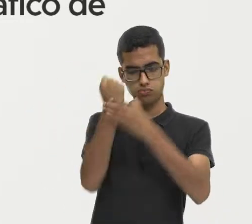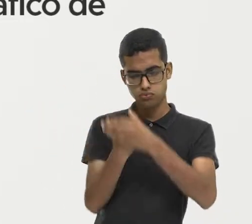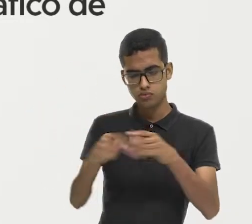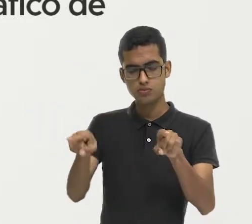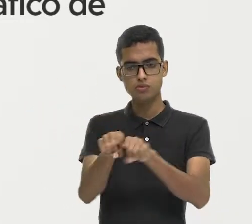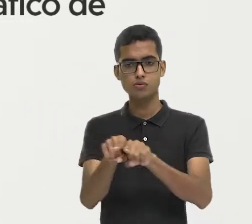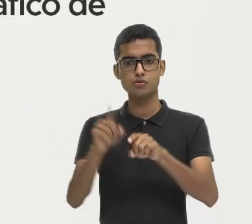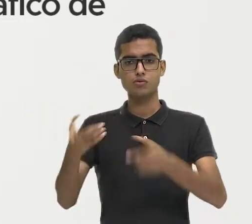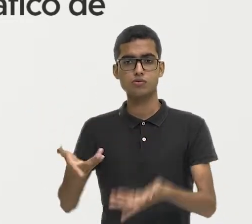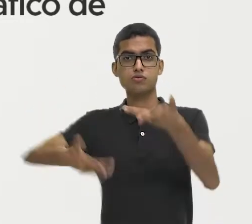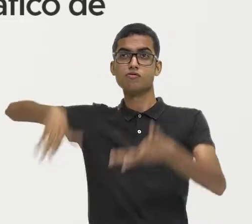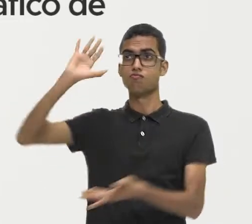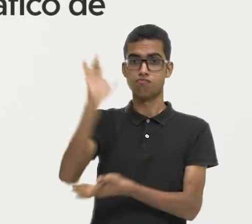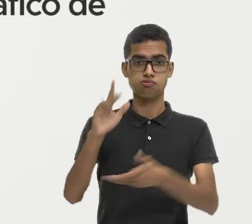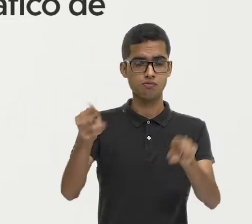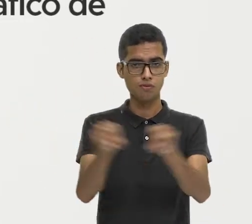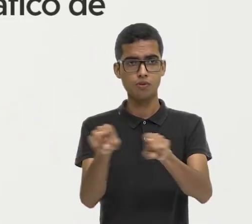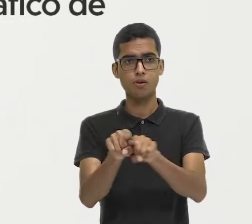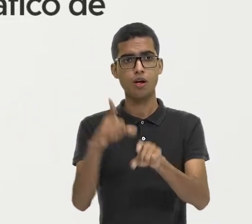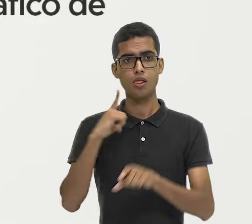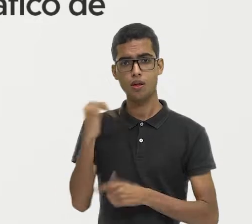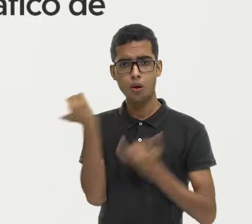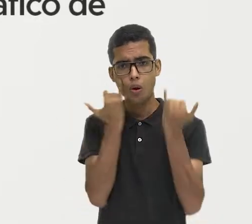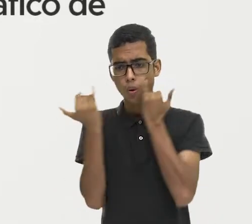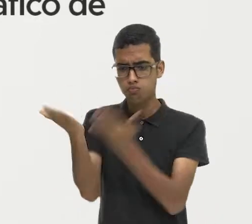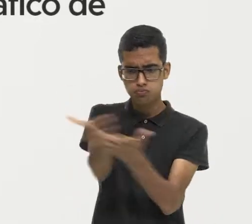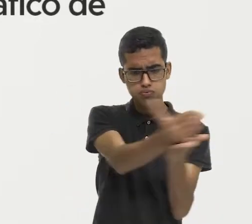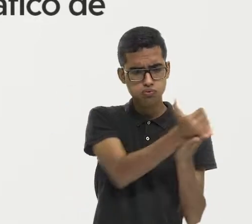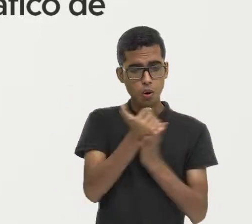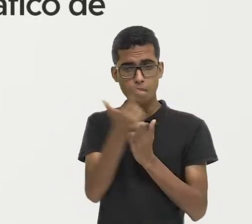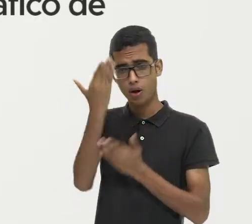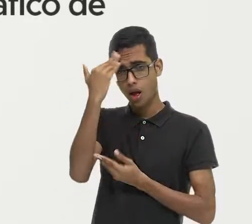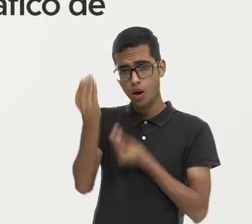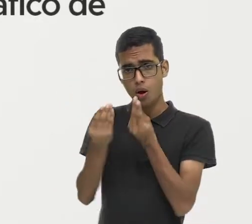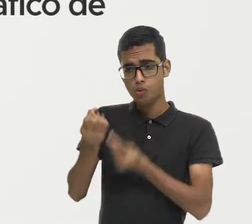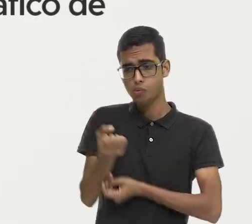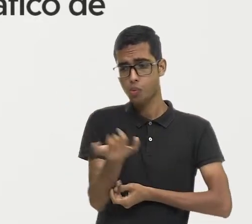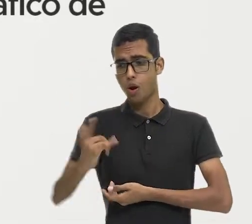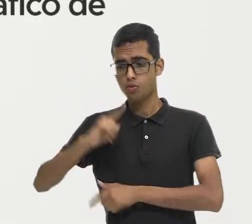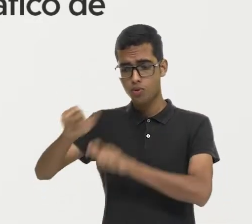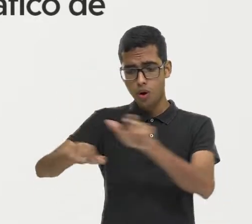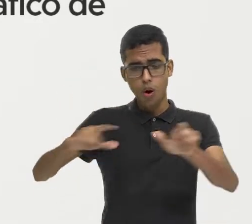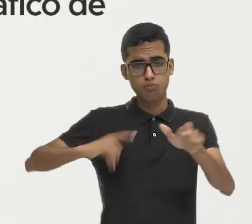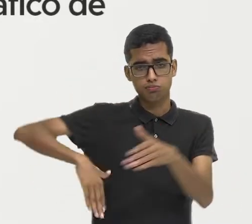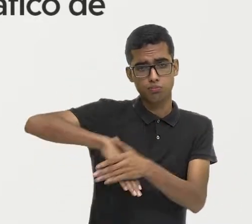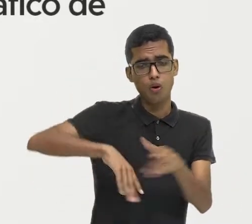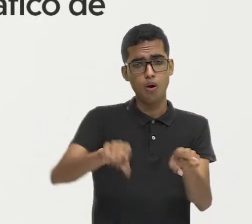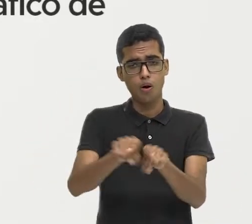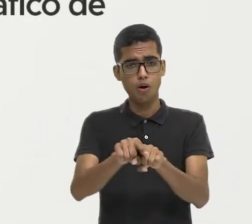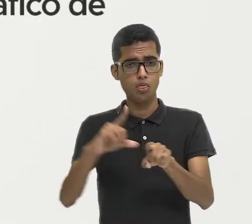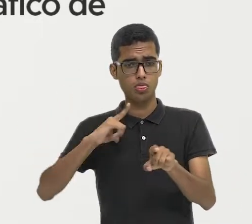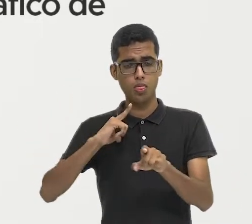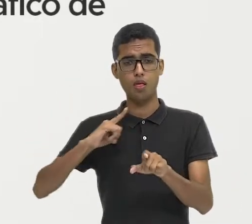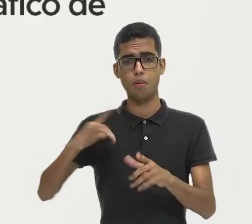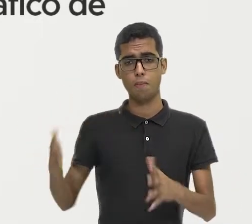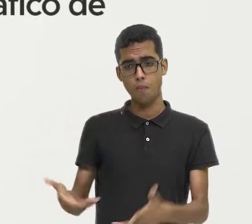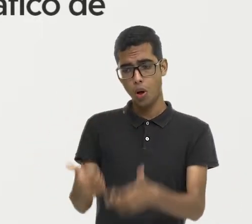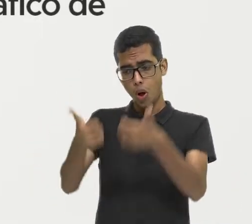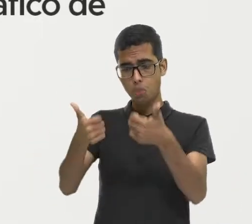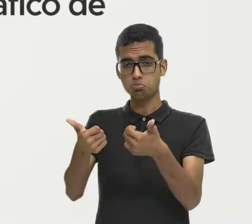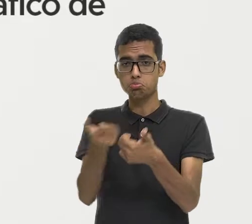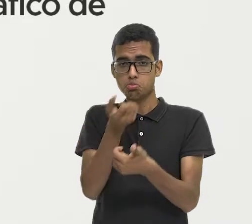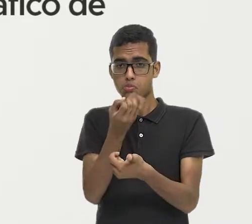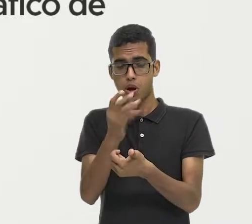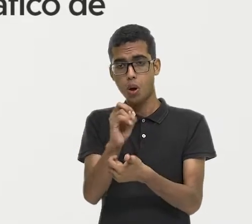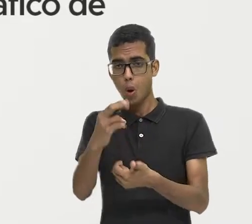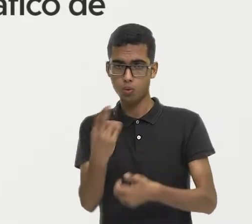de basquete, ele tenha esses dados para saber quais atletas têm melhores rendimentos ou não, tá bom?